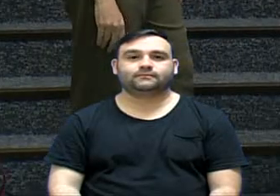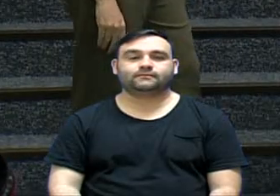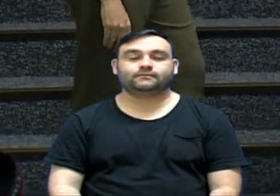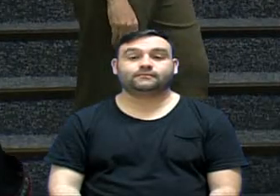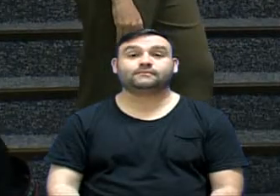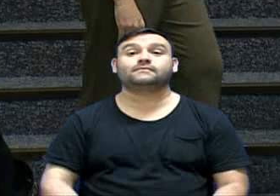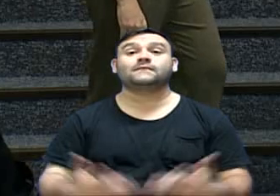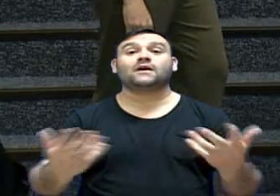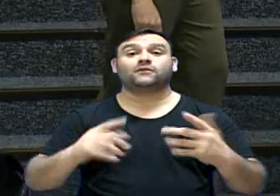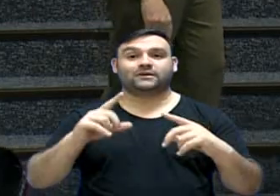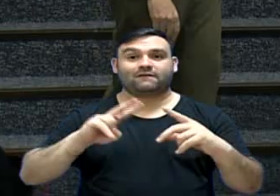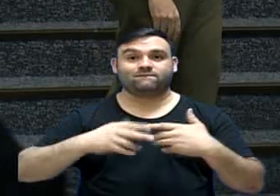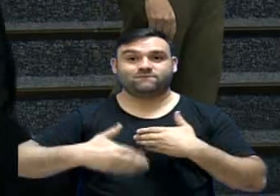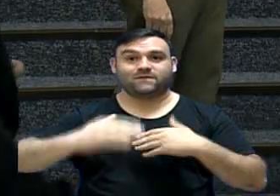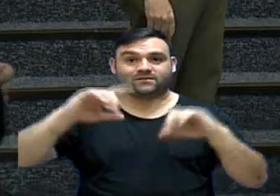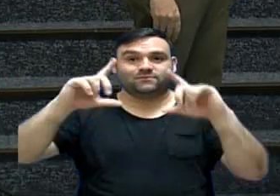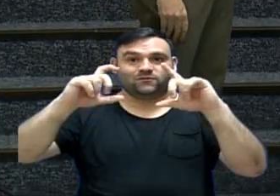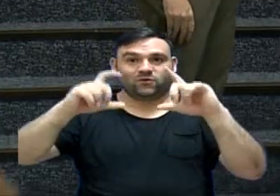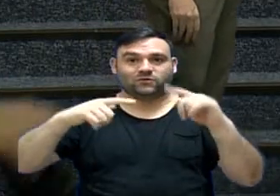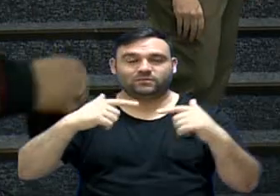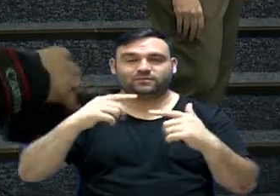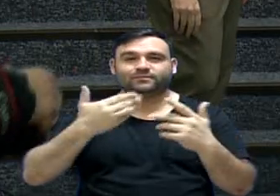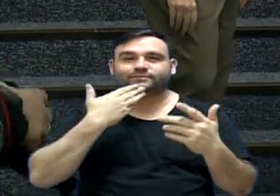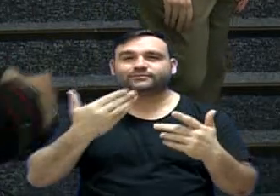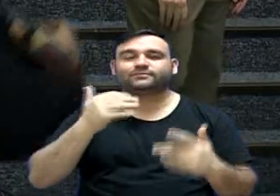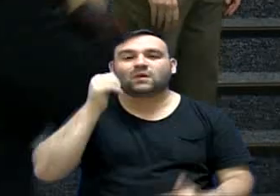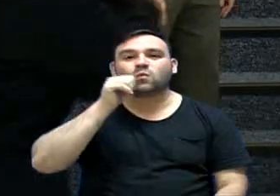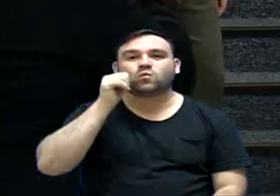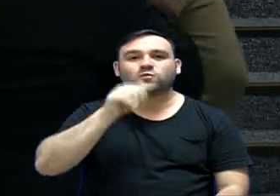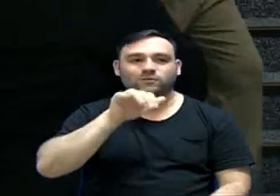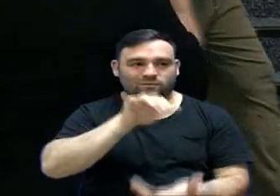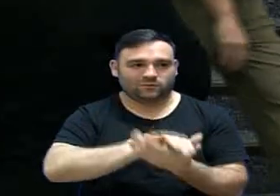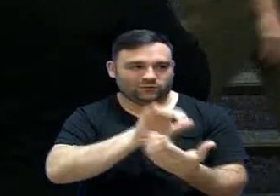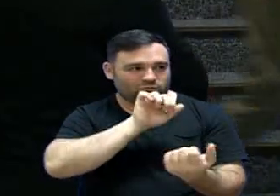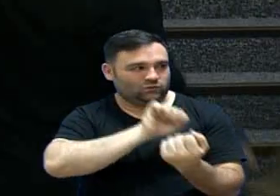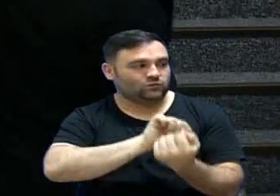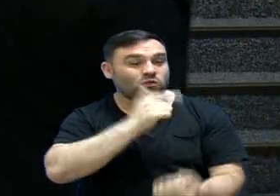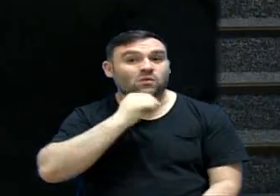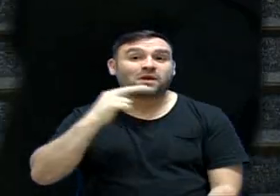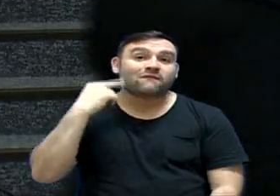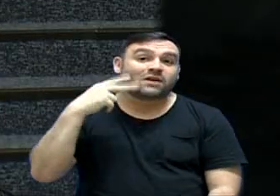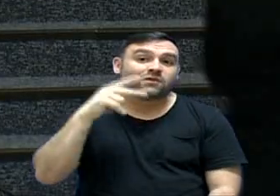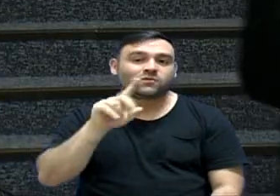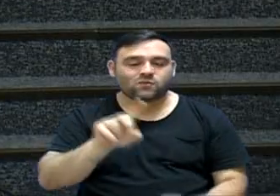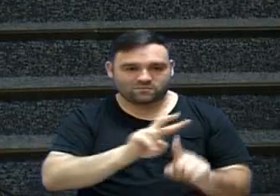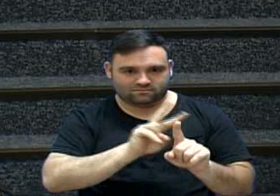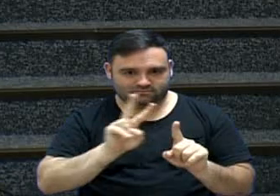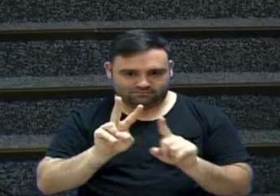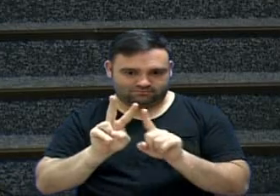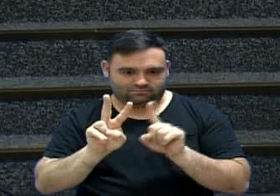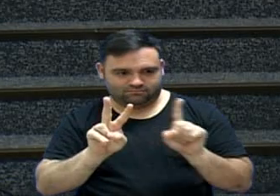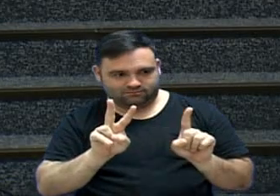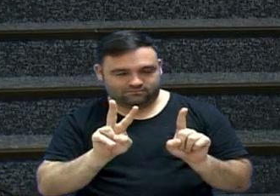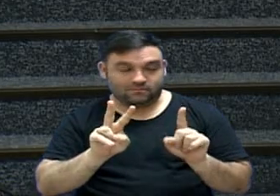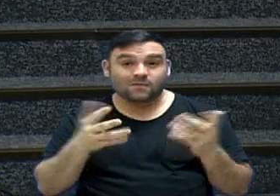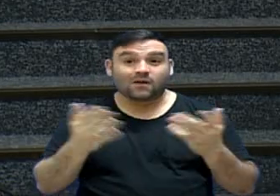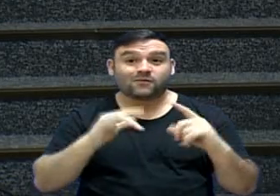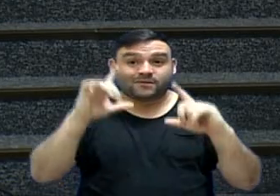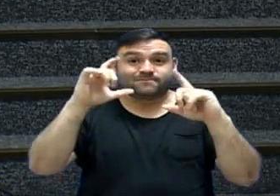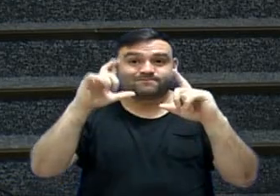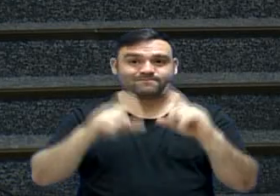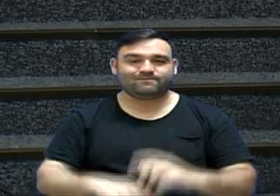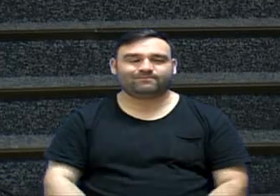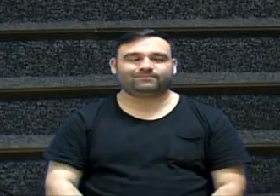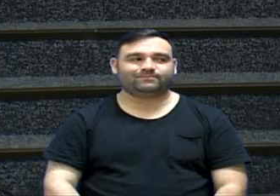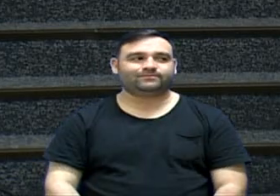Vamos fazer aqui um registro fotográfico primeiro. Vou pedir para que a senhora fique aqui ao lado do vereador, por favor. A gente faz um